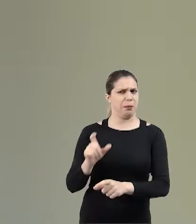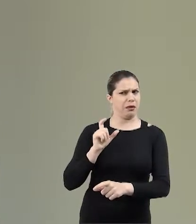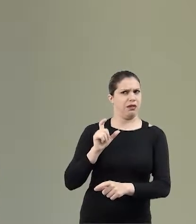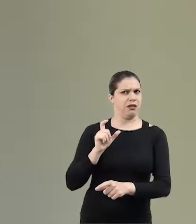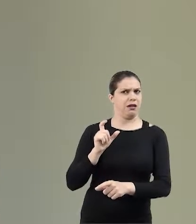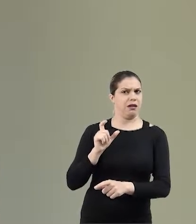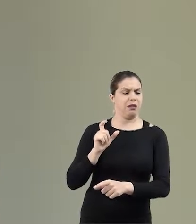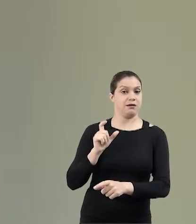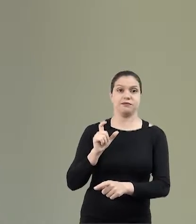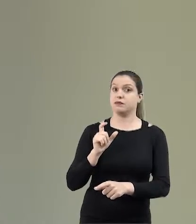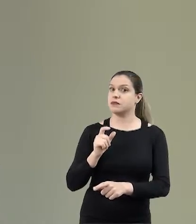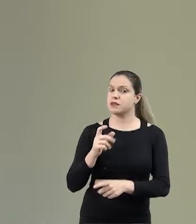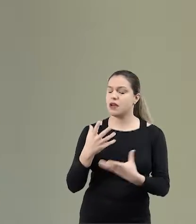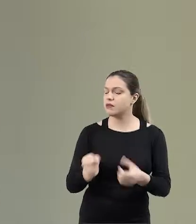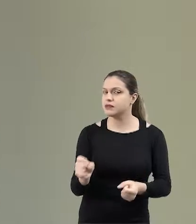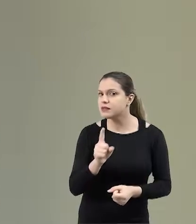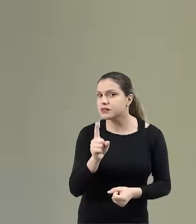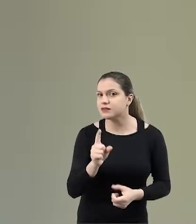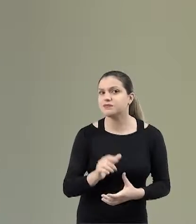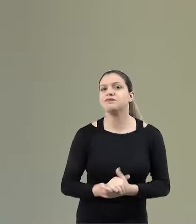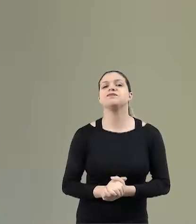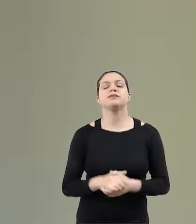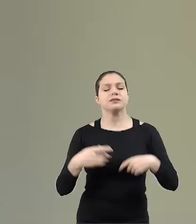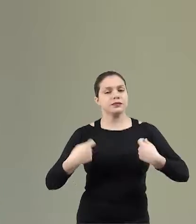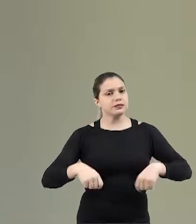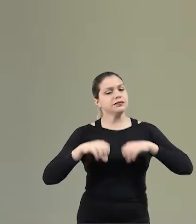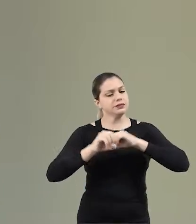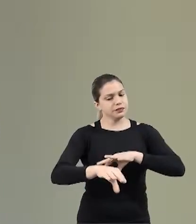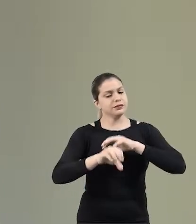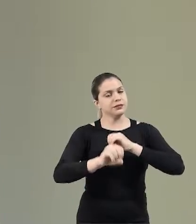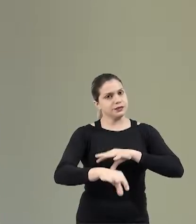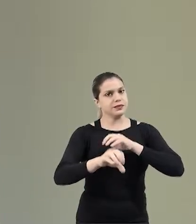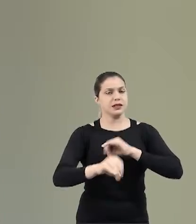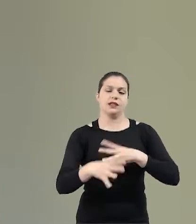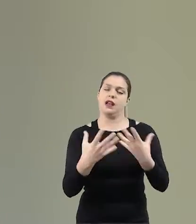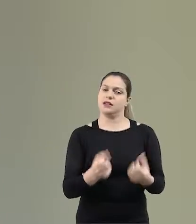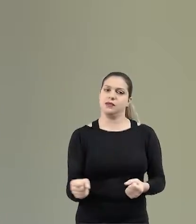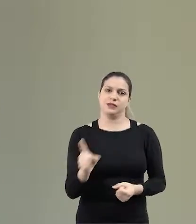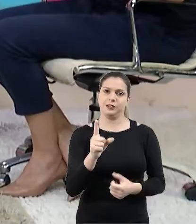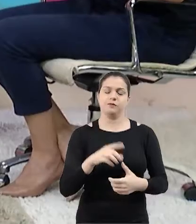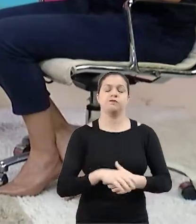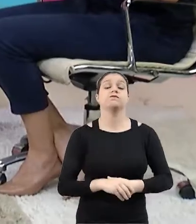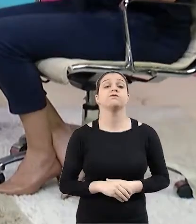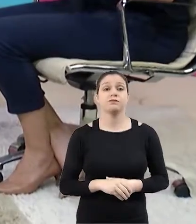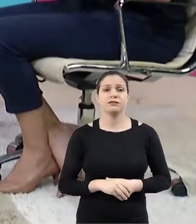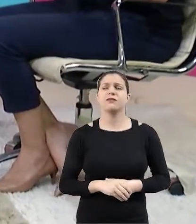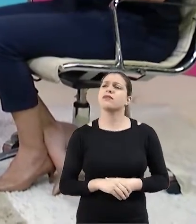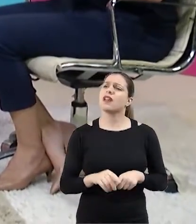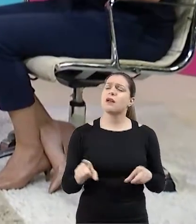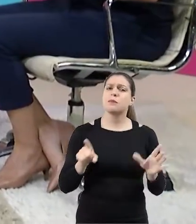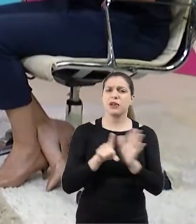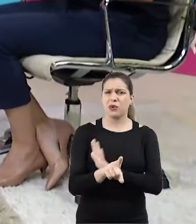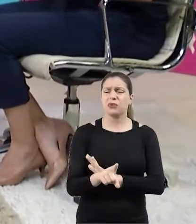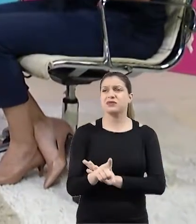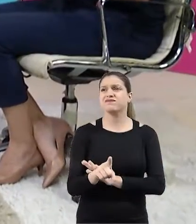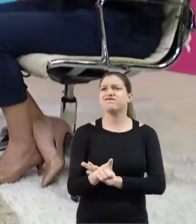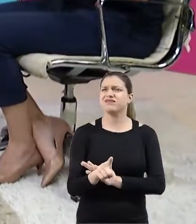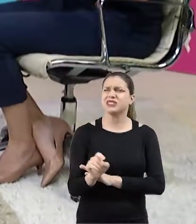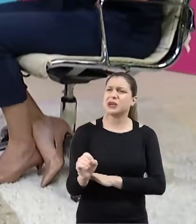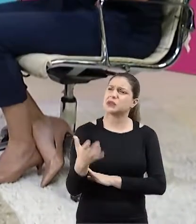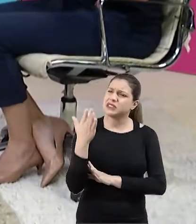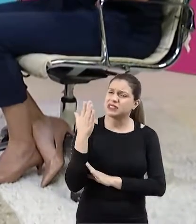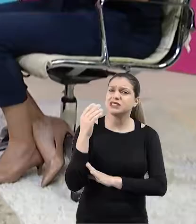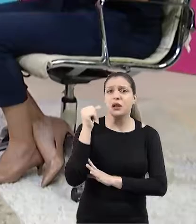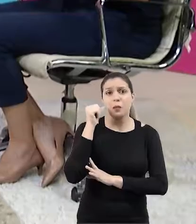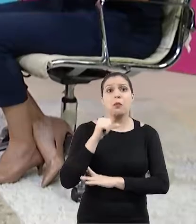nem essa a gente pode aceitar. E a gente tem que educar as pessoas para não aceitarem também. E é comum que essas mulheres, elas, mesmo